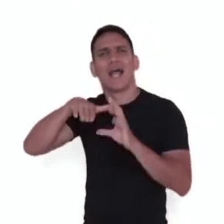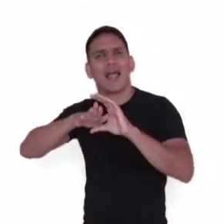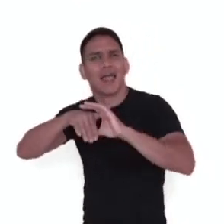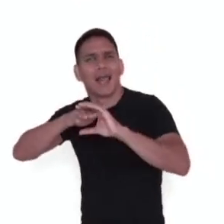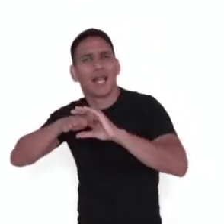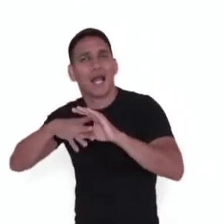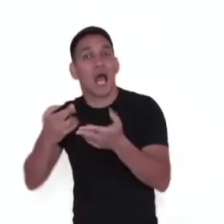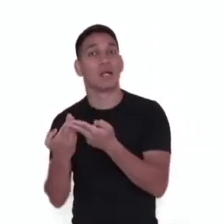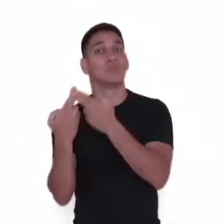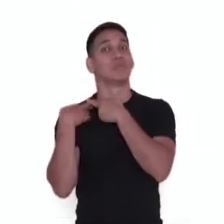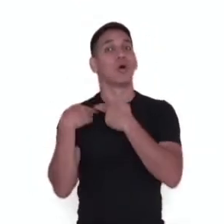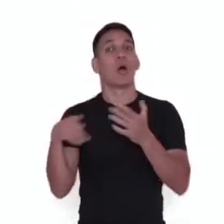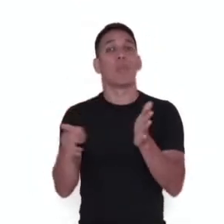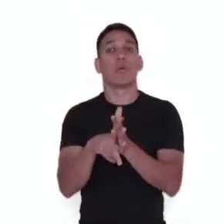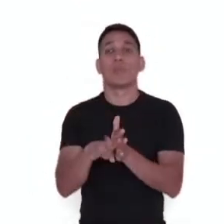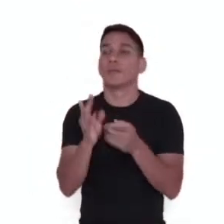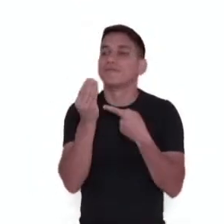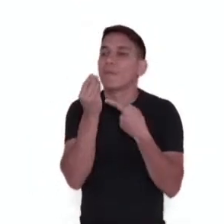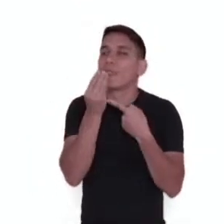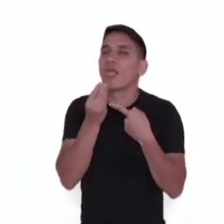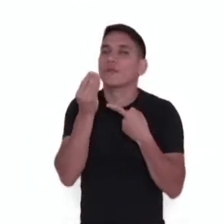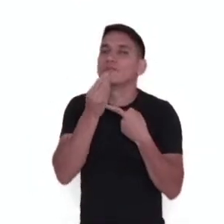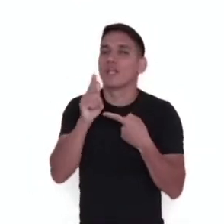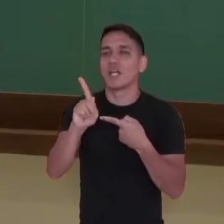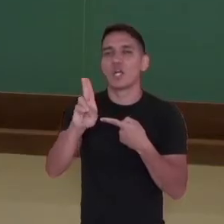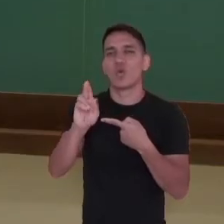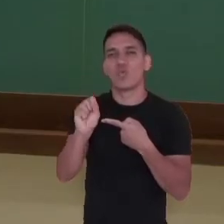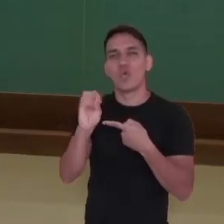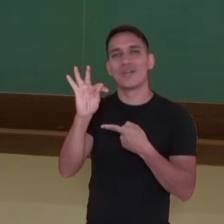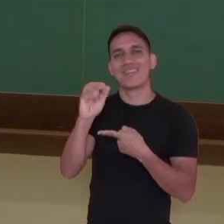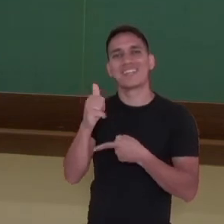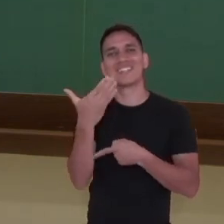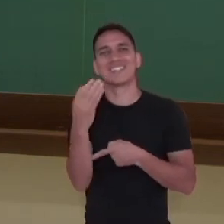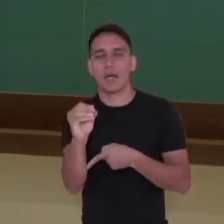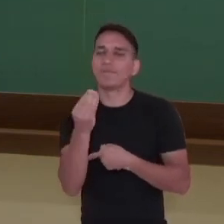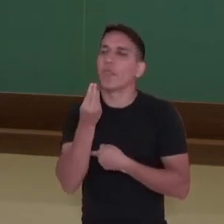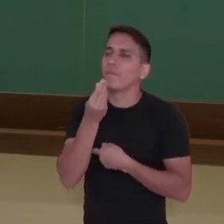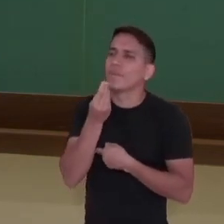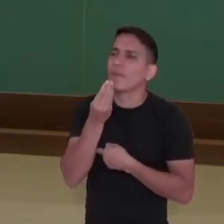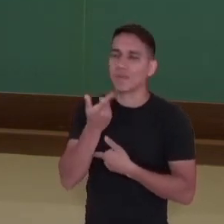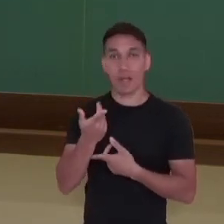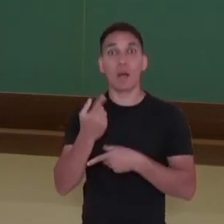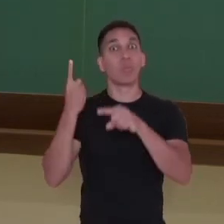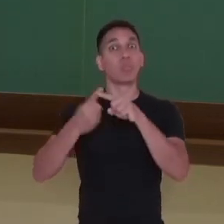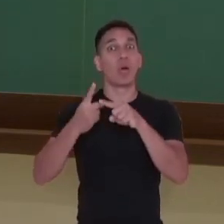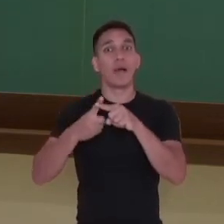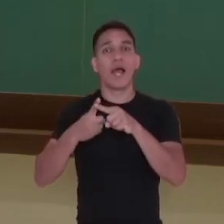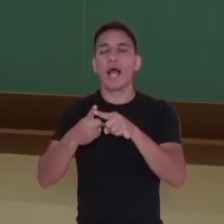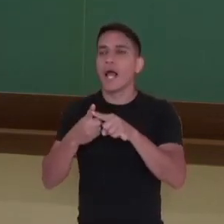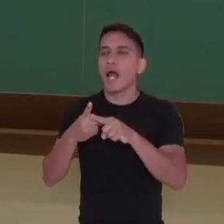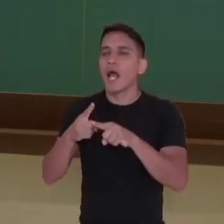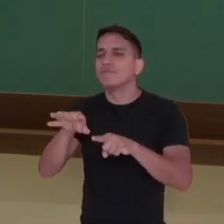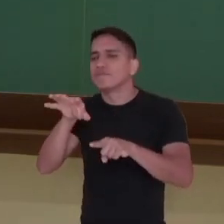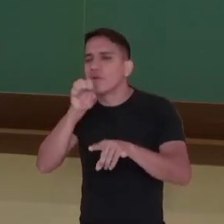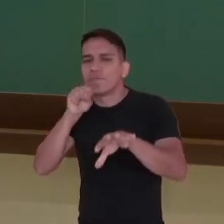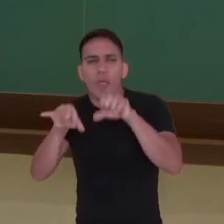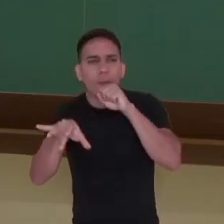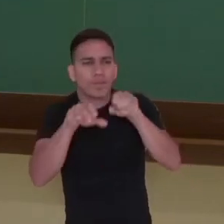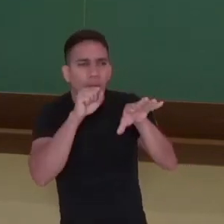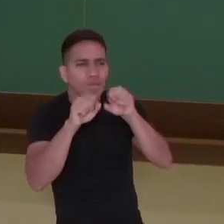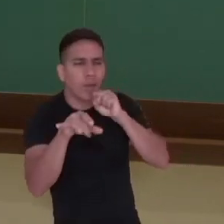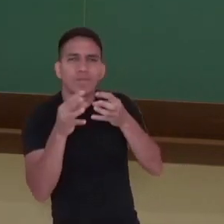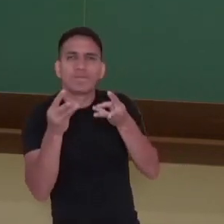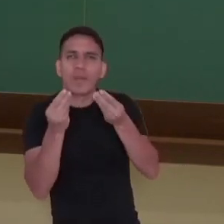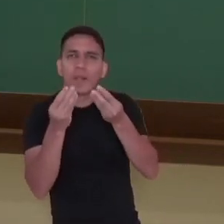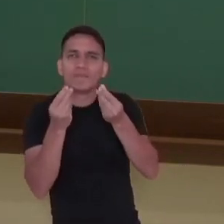do paladar ou da gustação, uma vez que capta e distingue o sabor dos